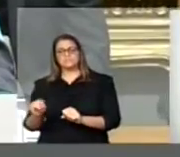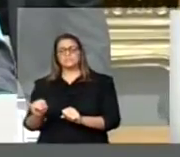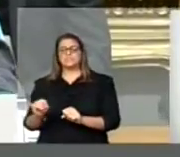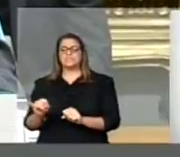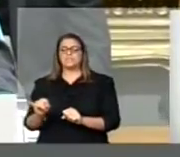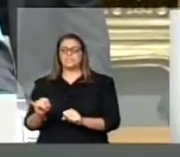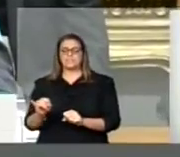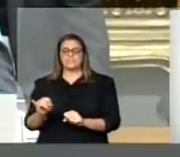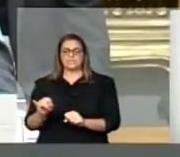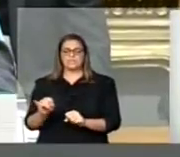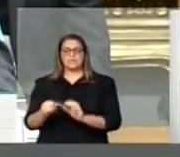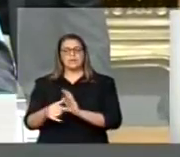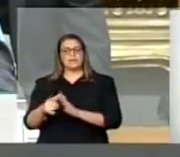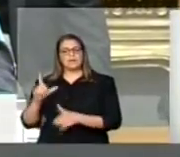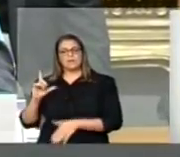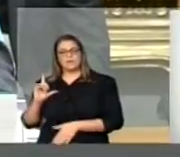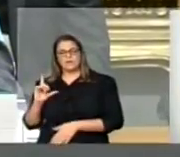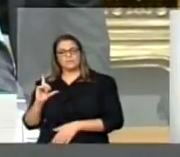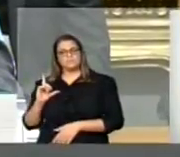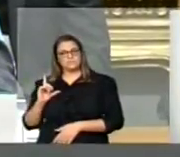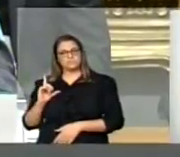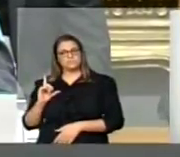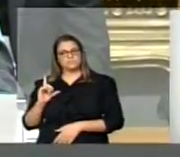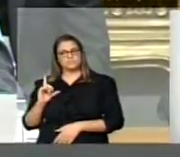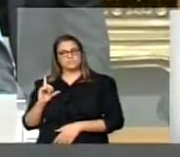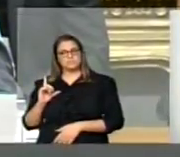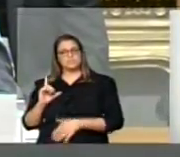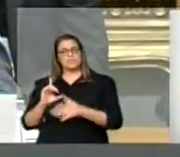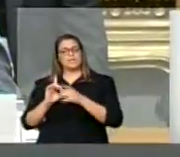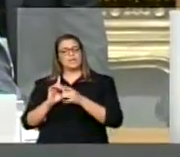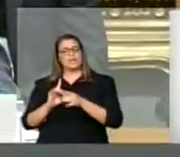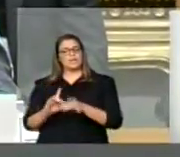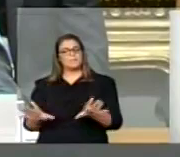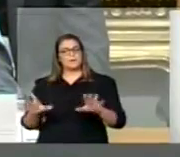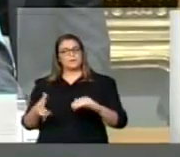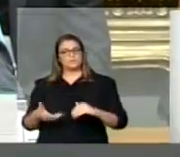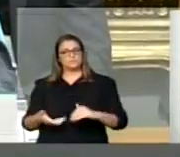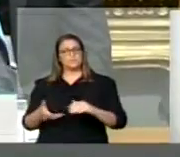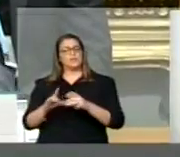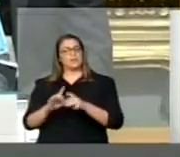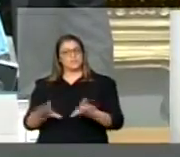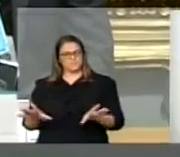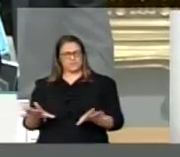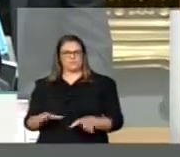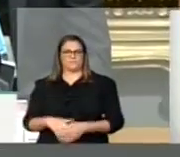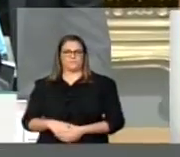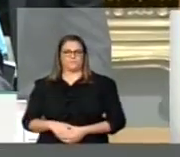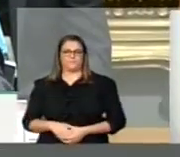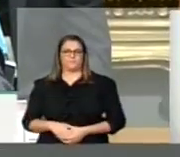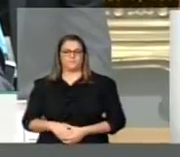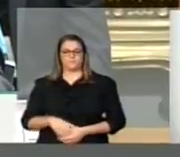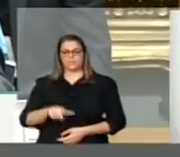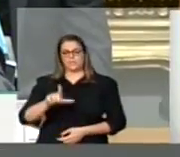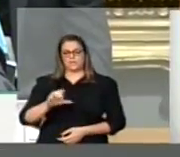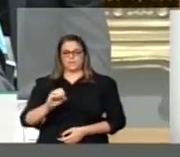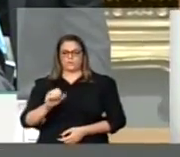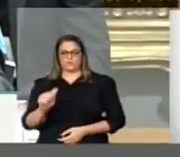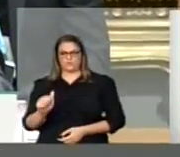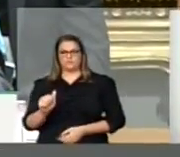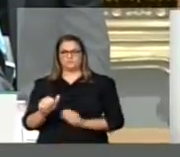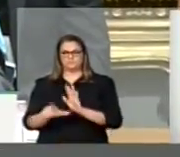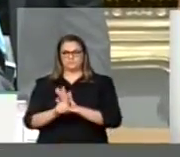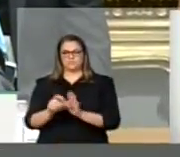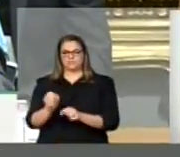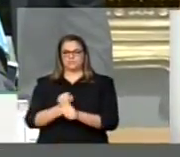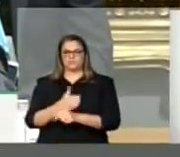fiscal com prévia autorização legislativa. Por sua vez, a LOA de